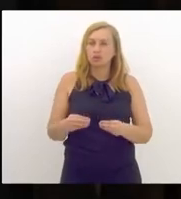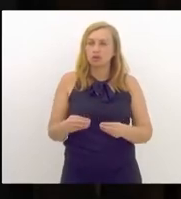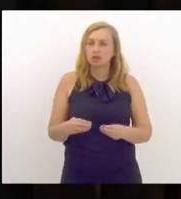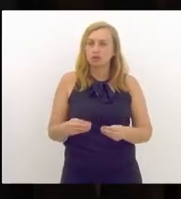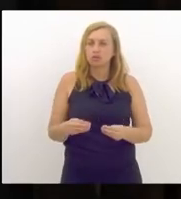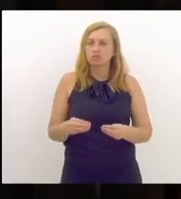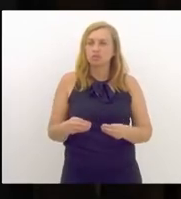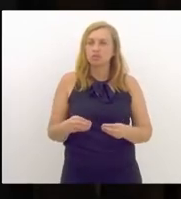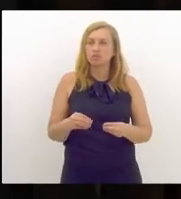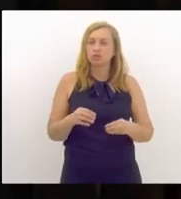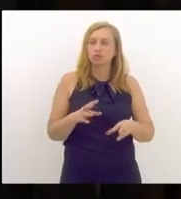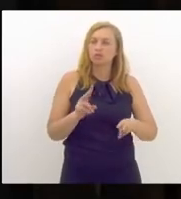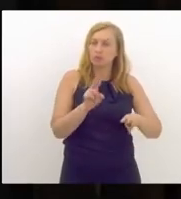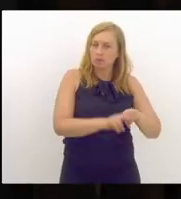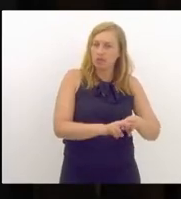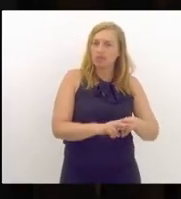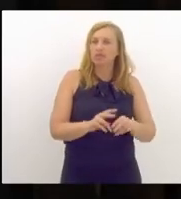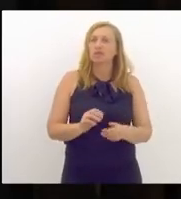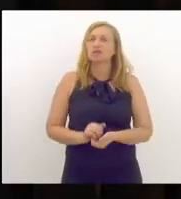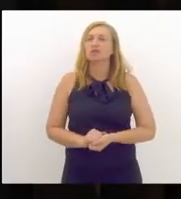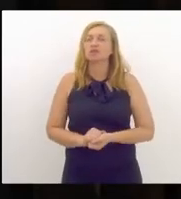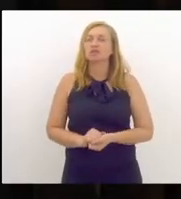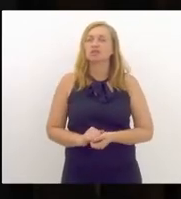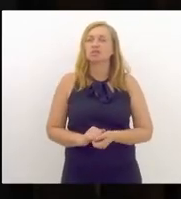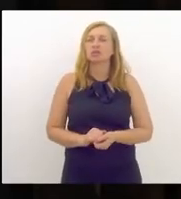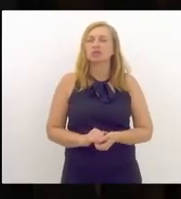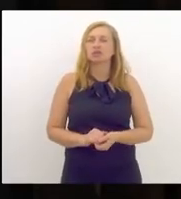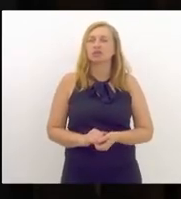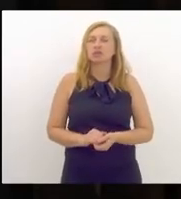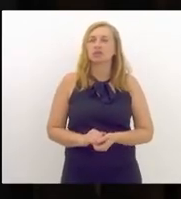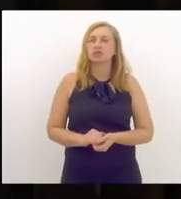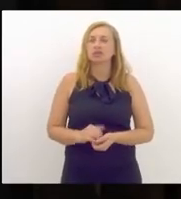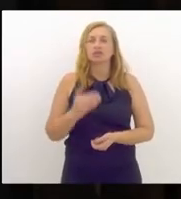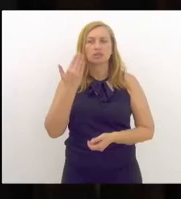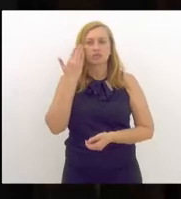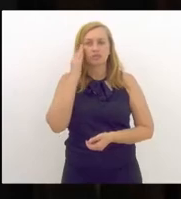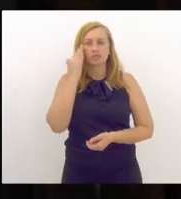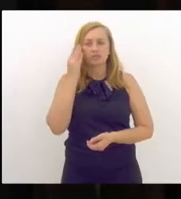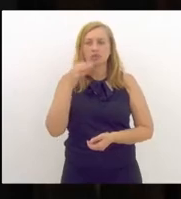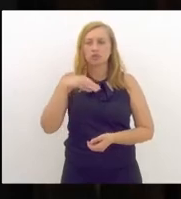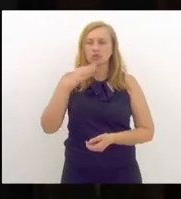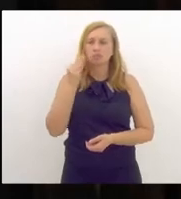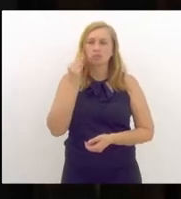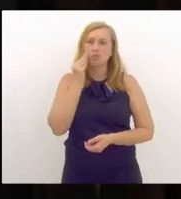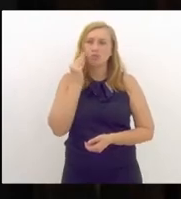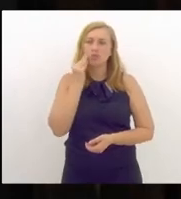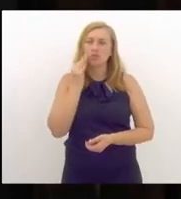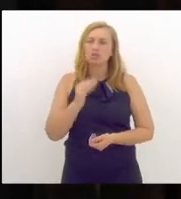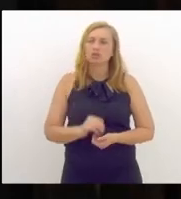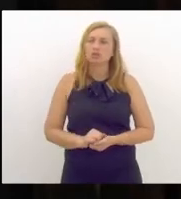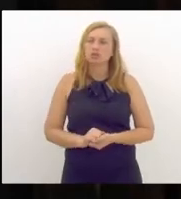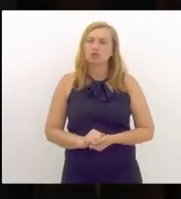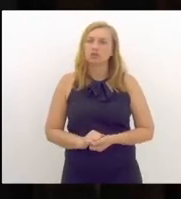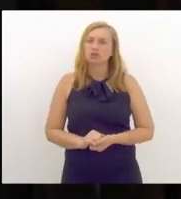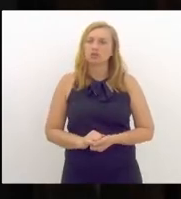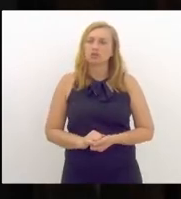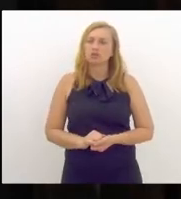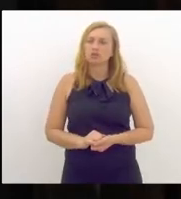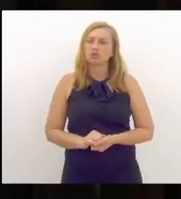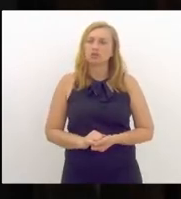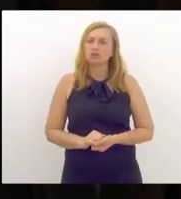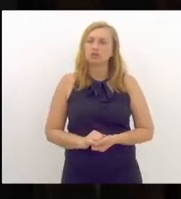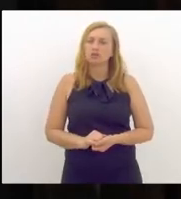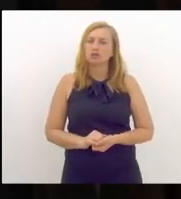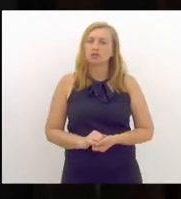eles foram caçados E aí surge uma lógica de clientela Mônica Mônica né que vai virando uma lógica